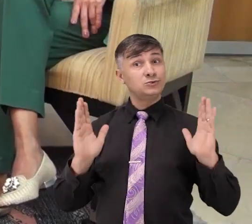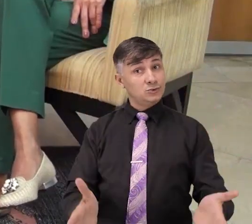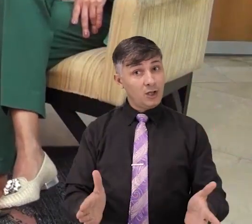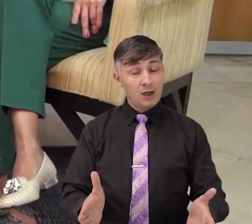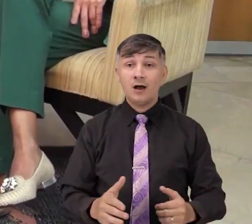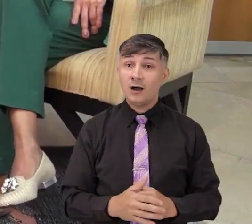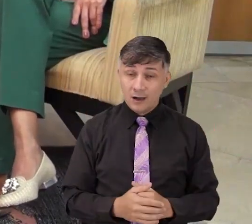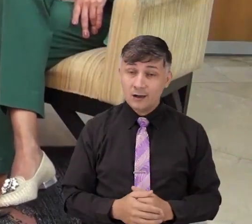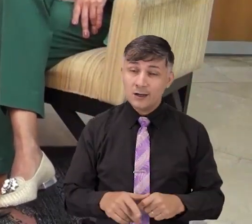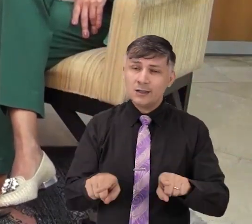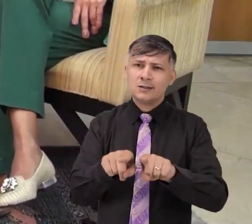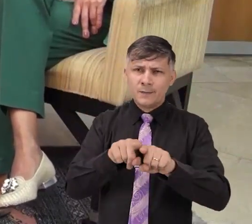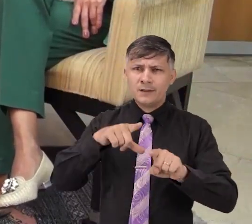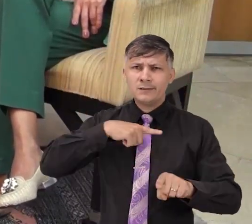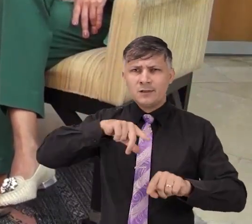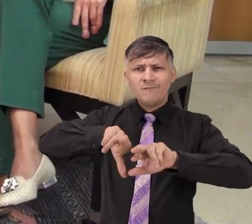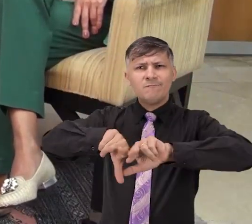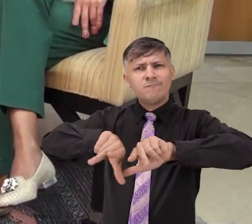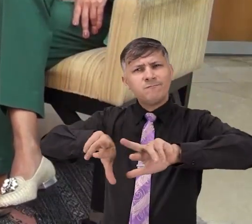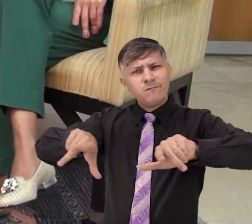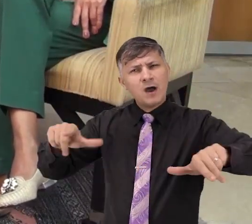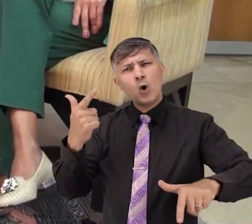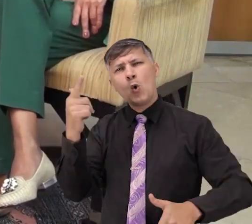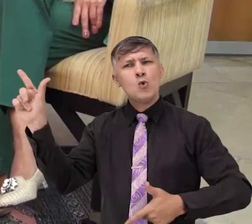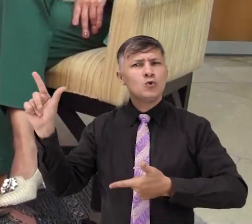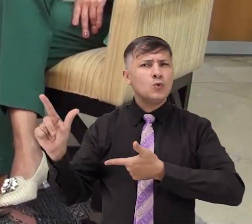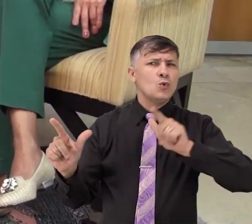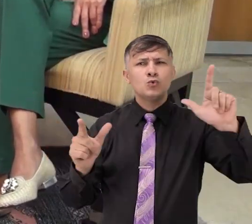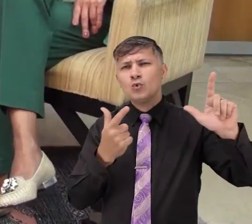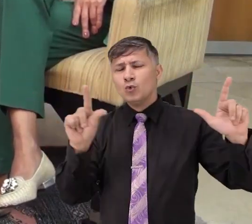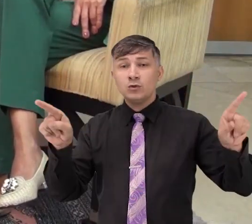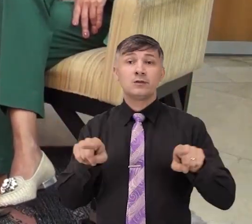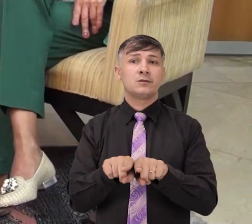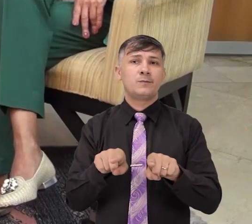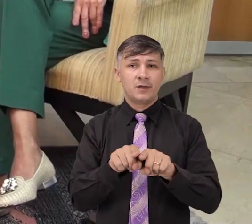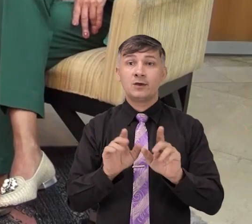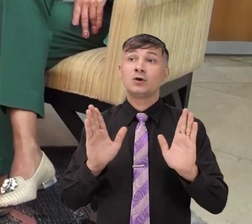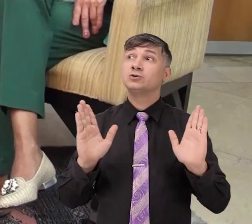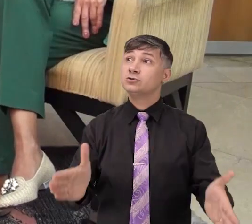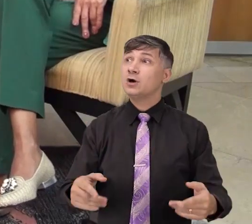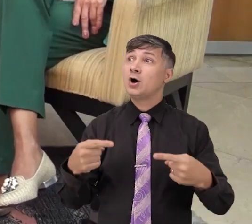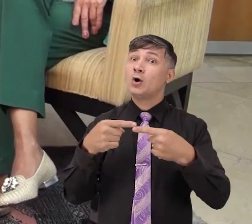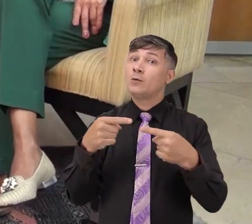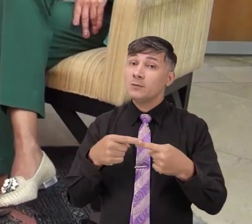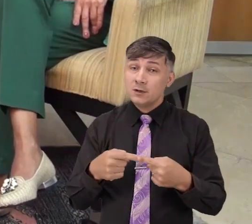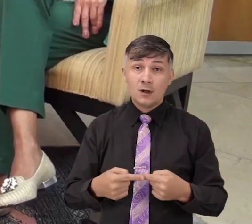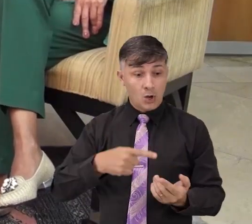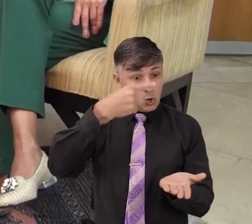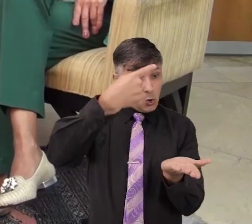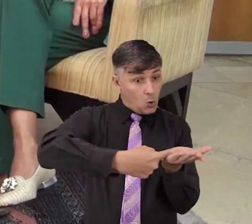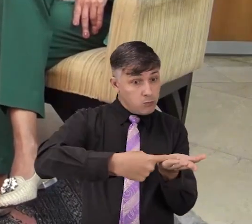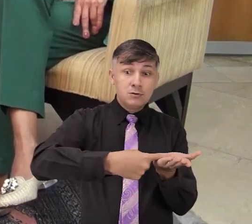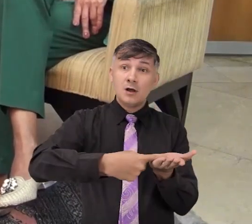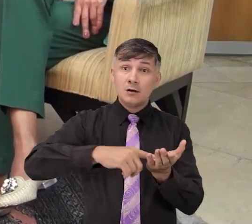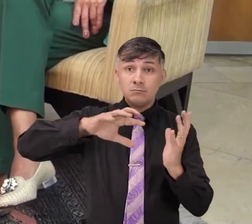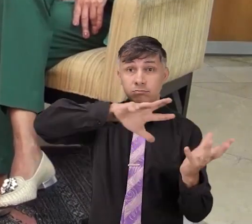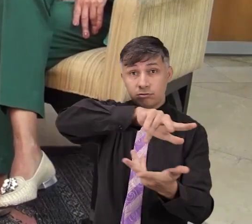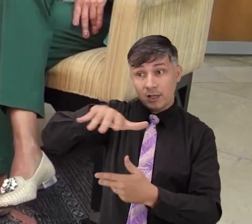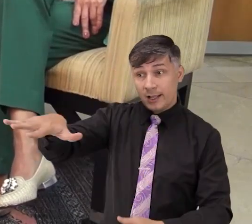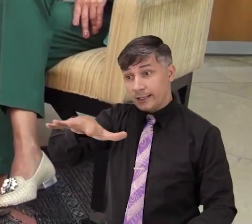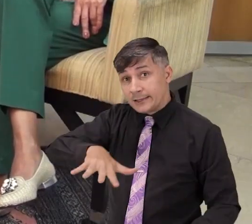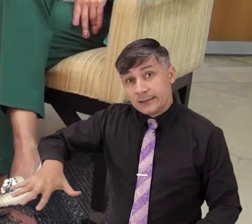você até se... universais. Universais, exatamente. Então, vem de alguns tratados internacionais, pois claro.